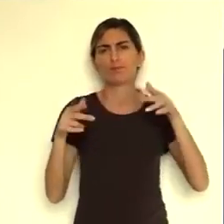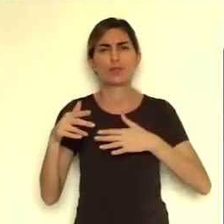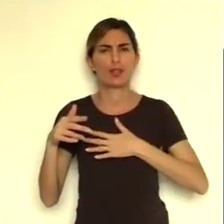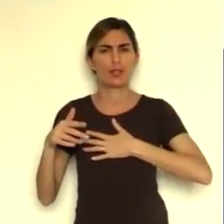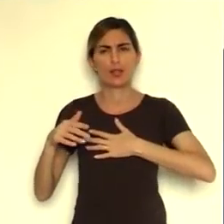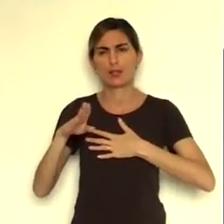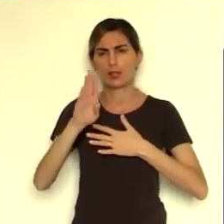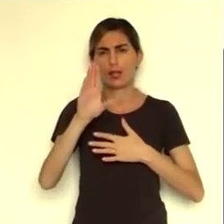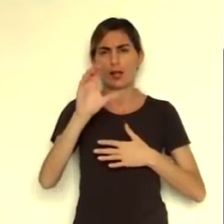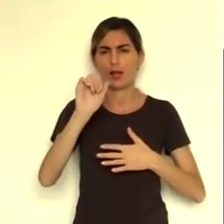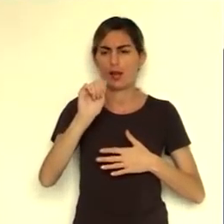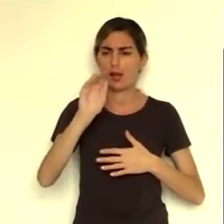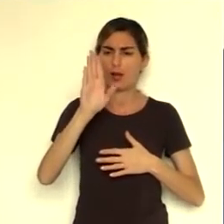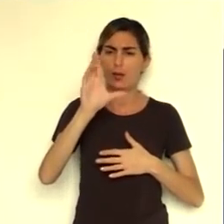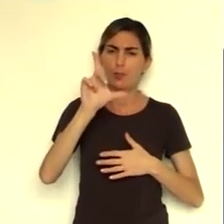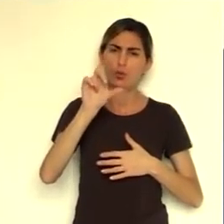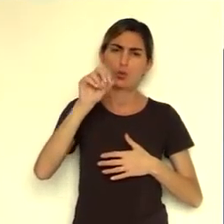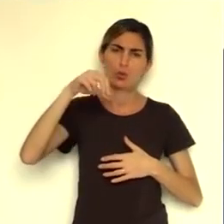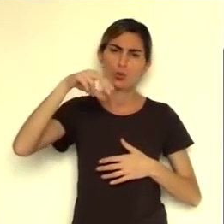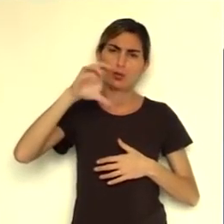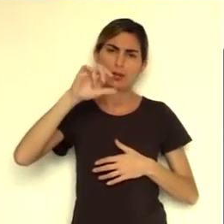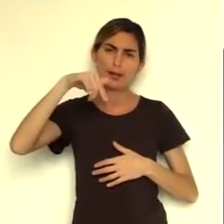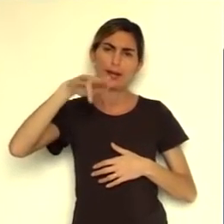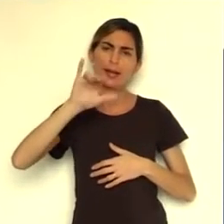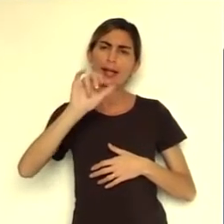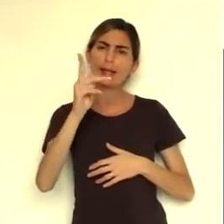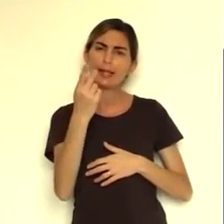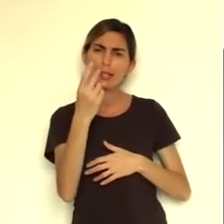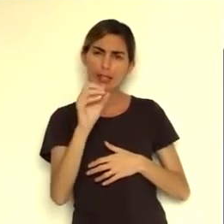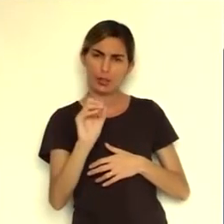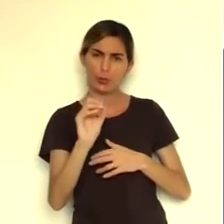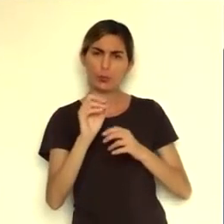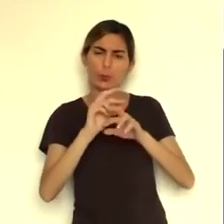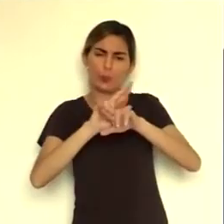por exemplo, danças como o caboclinho,